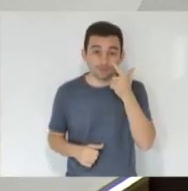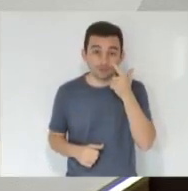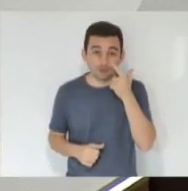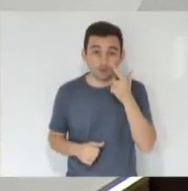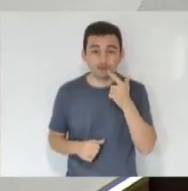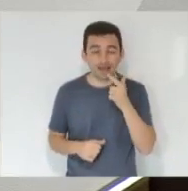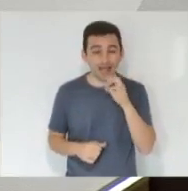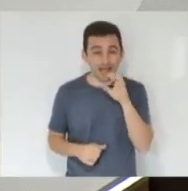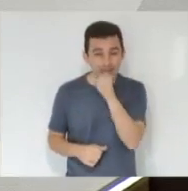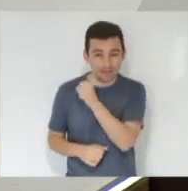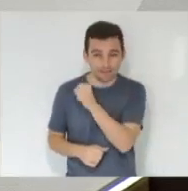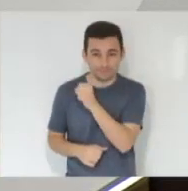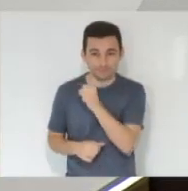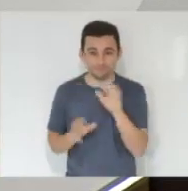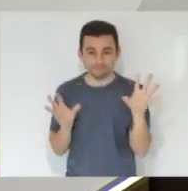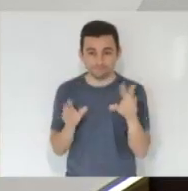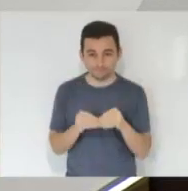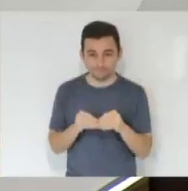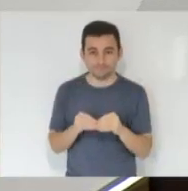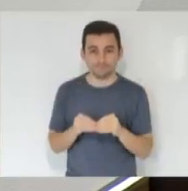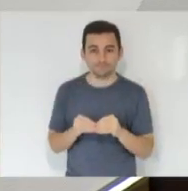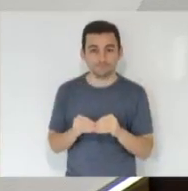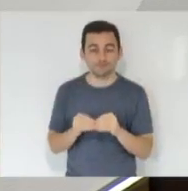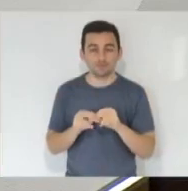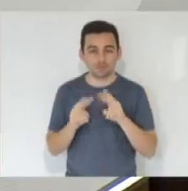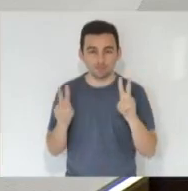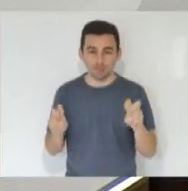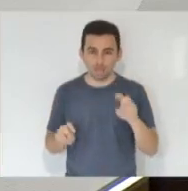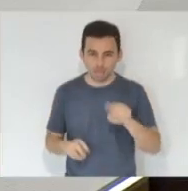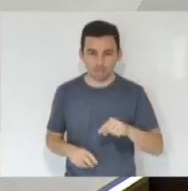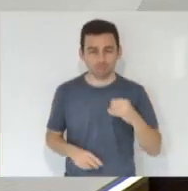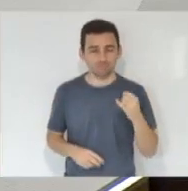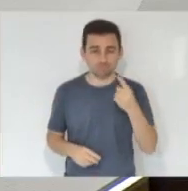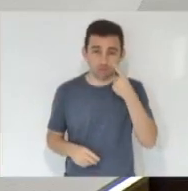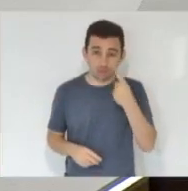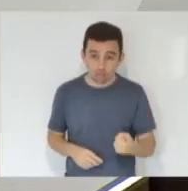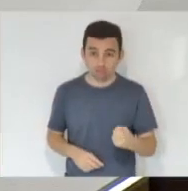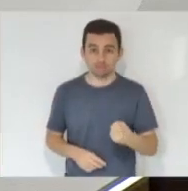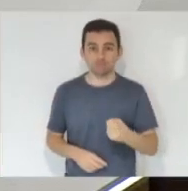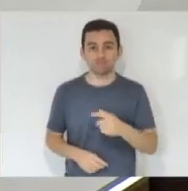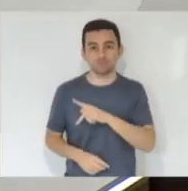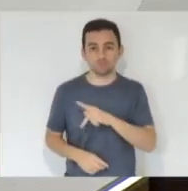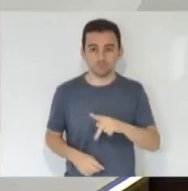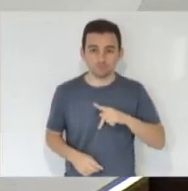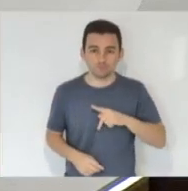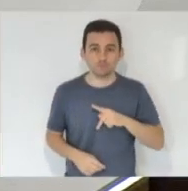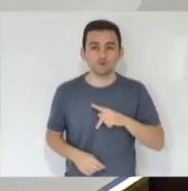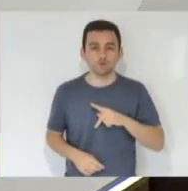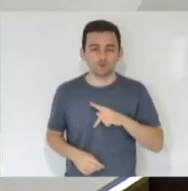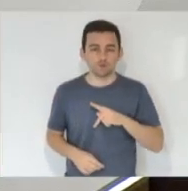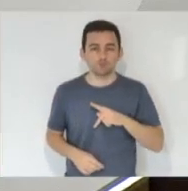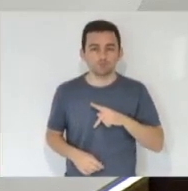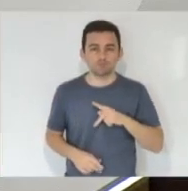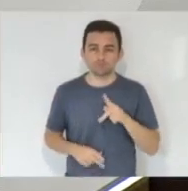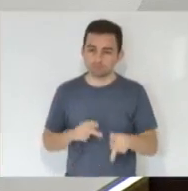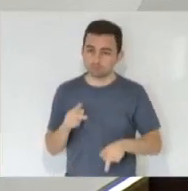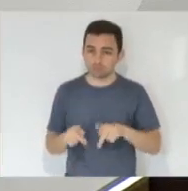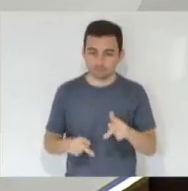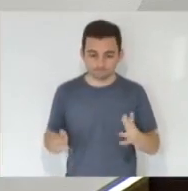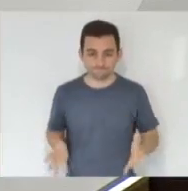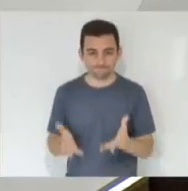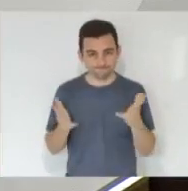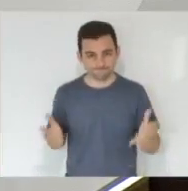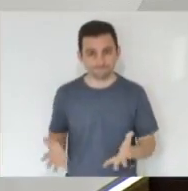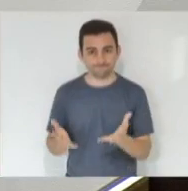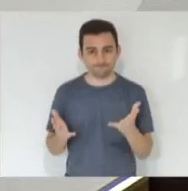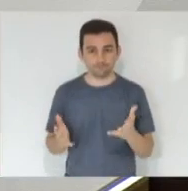concisos no assunto, mas é algo de extremo interesse público e vai motivar, sim,